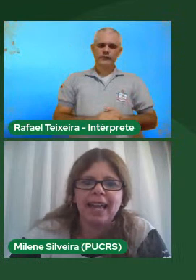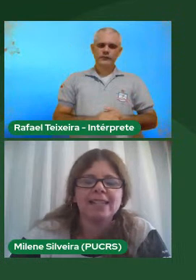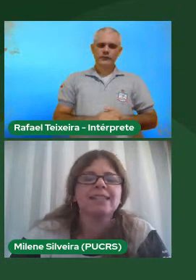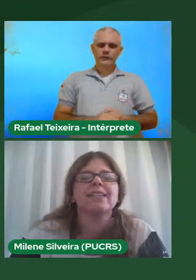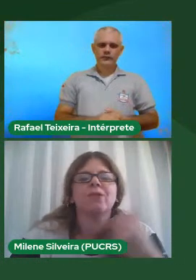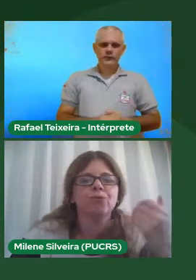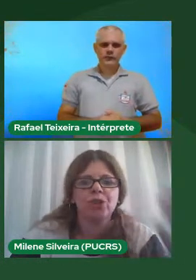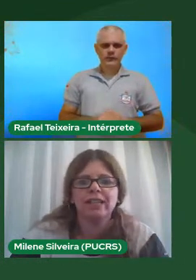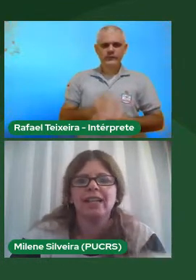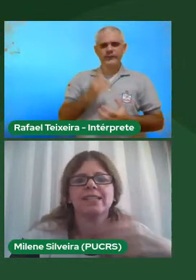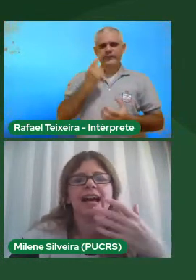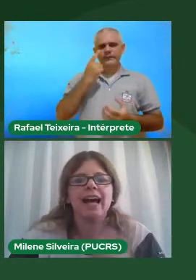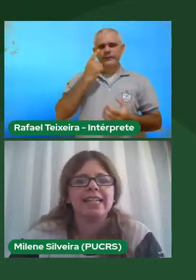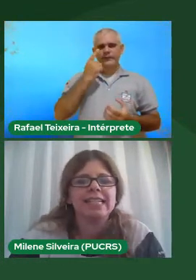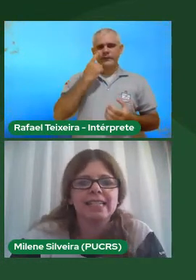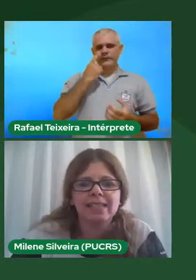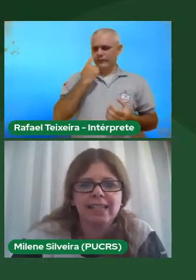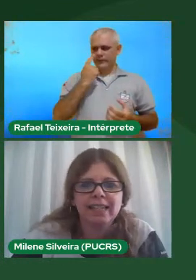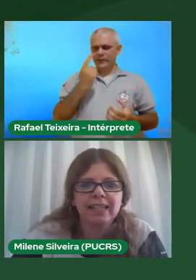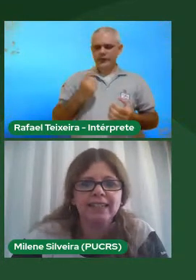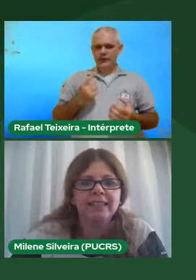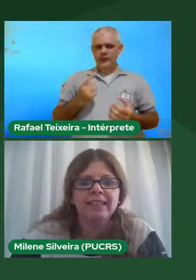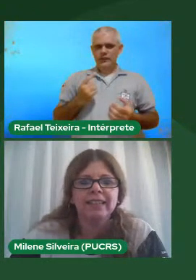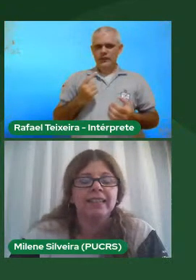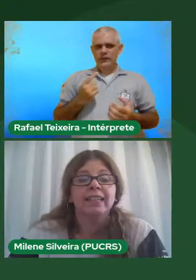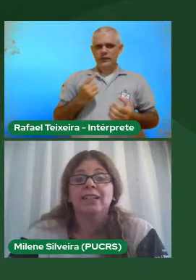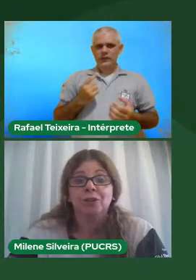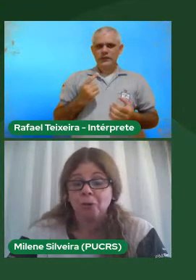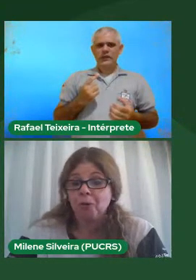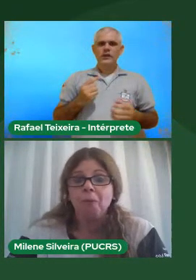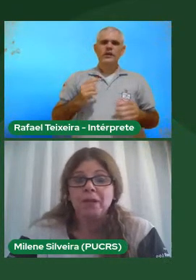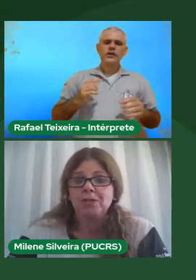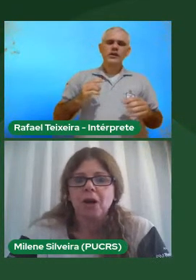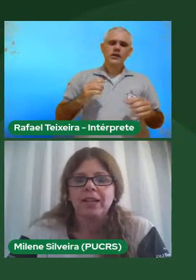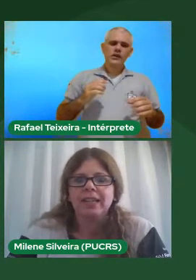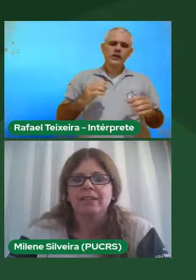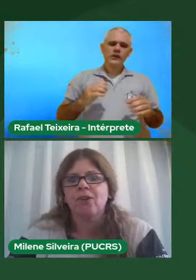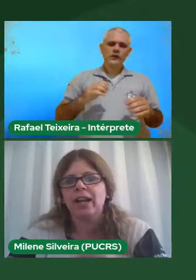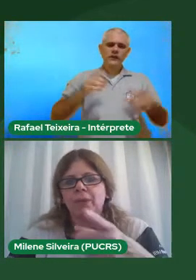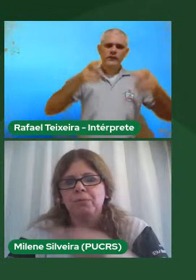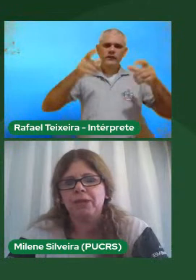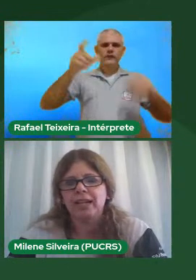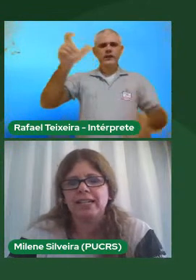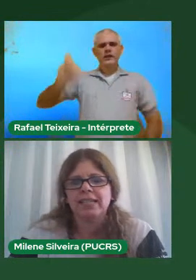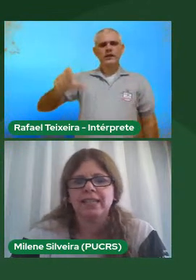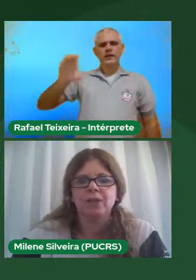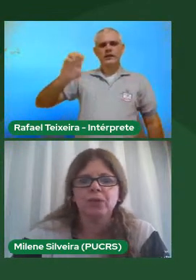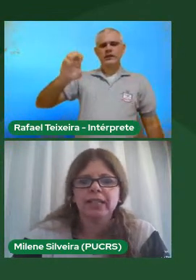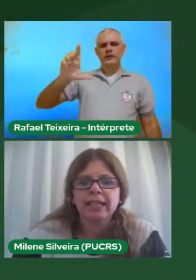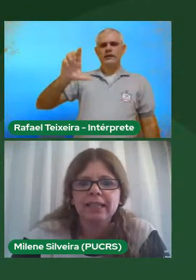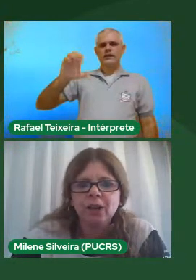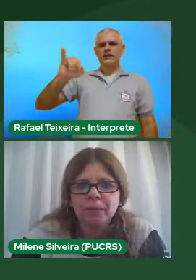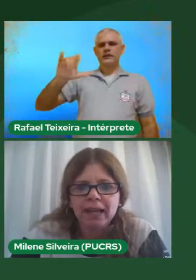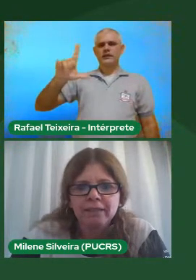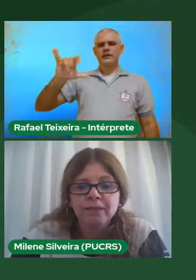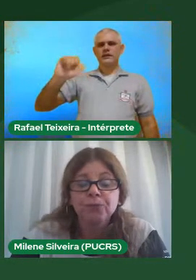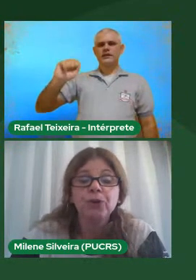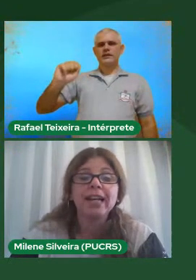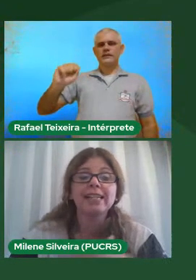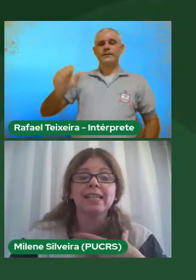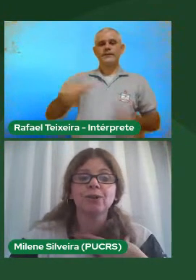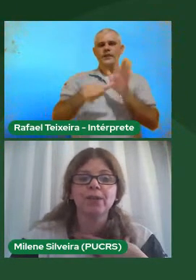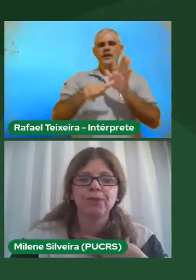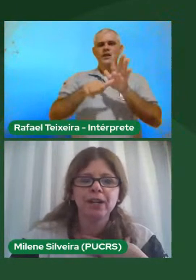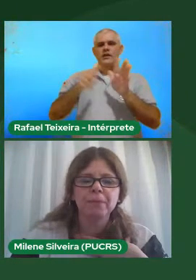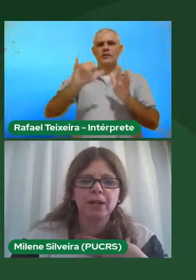das nossas palestras, né, com o Jonathan Lazar, a Cecília, com o pessoal aqui, olha lá, o primeiro IHC da Luana, aqui tem a minha... Foi